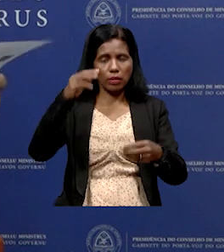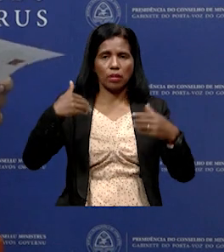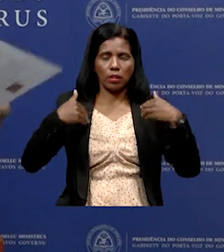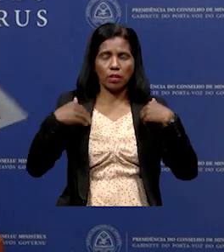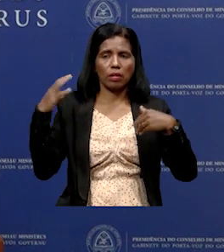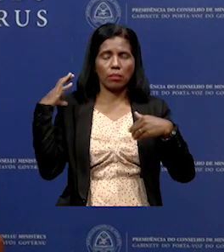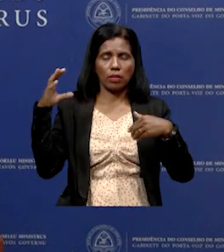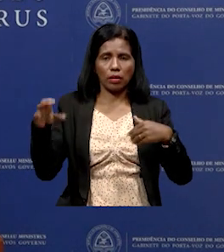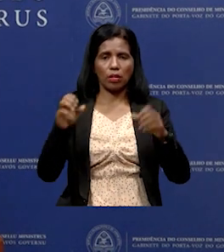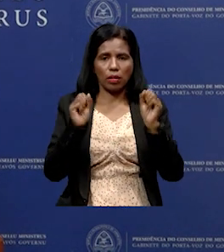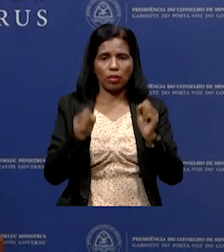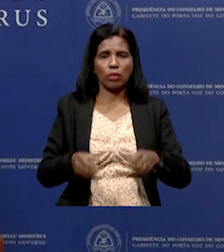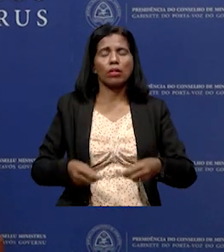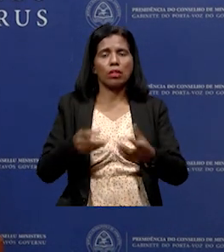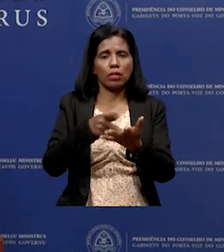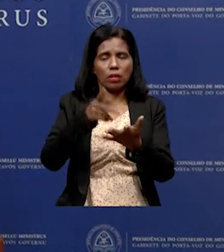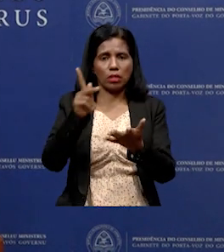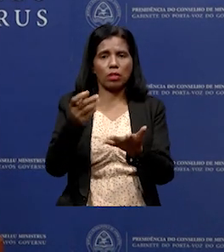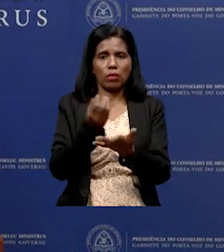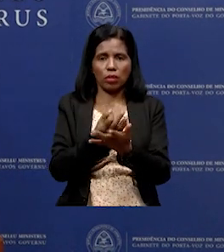para autorizar a despesa ser a